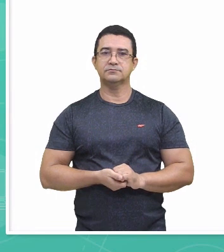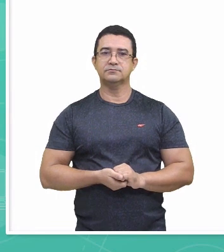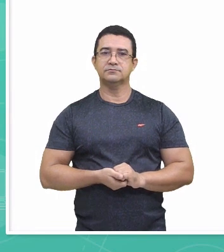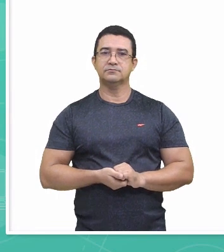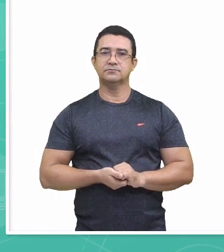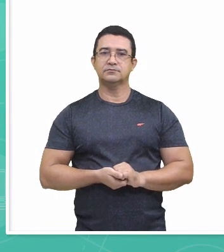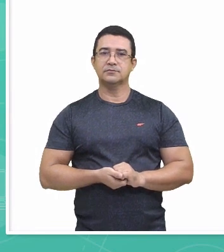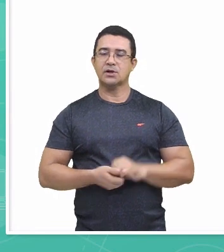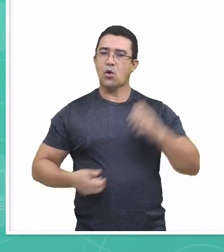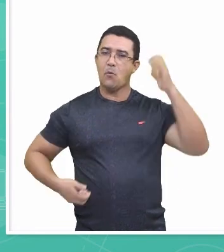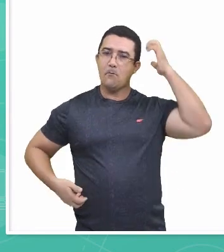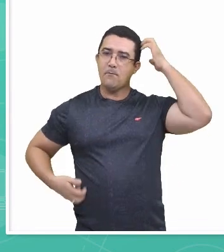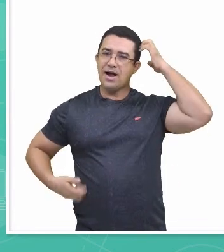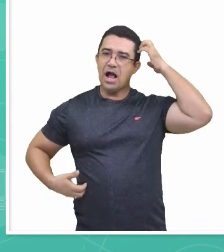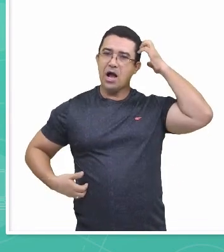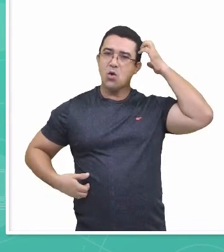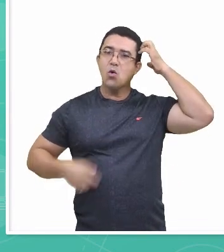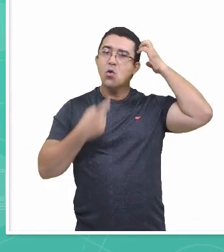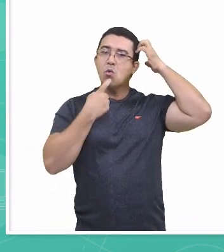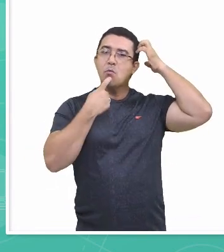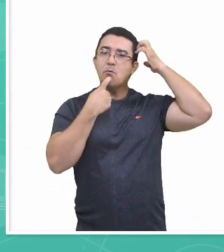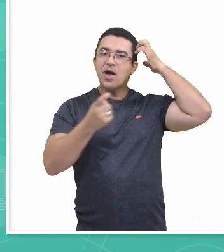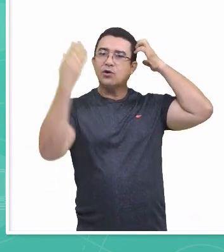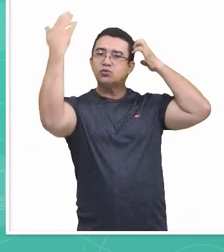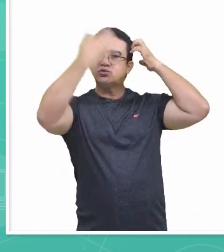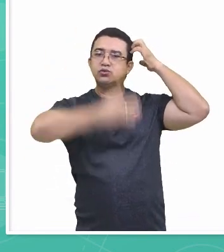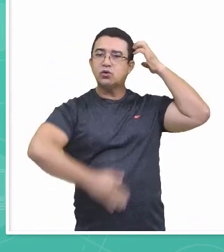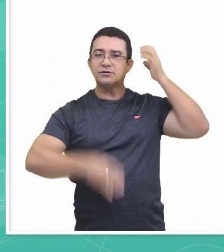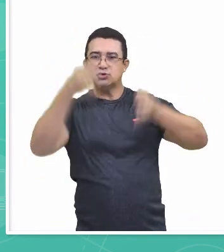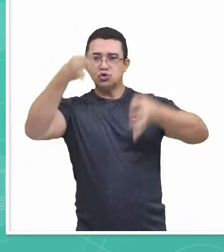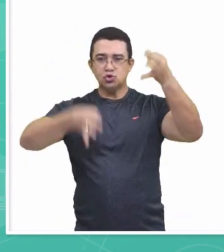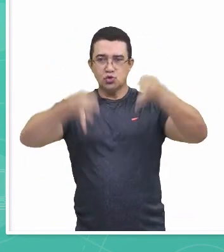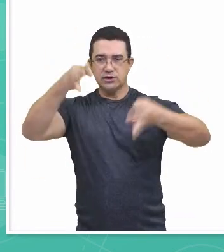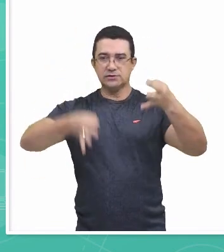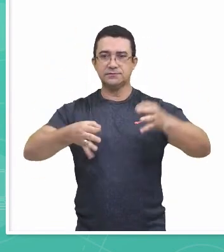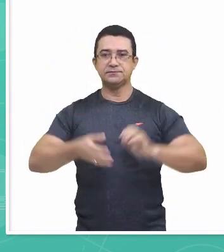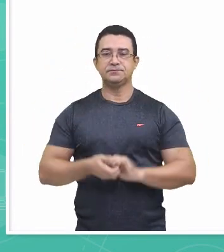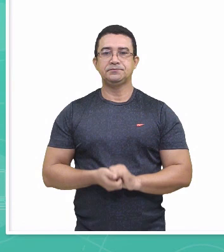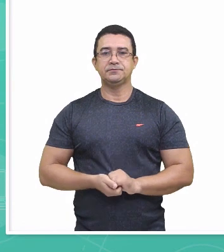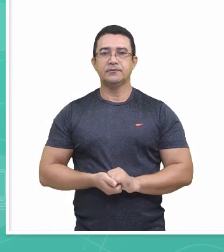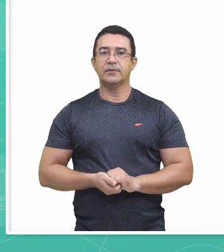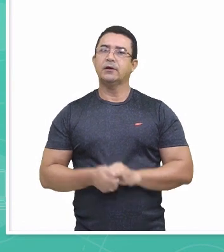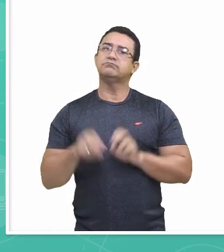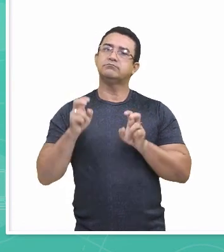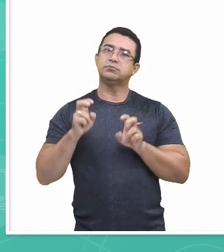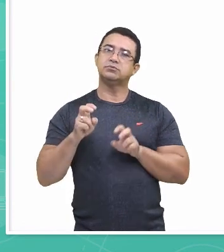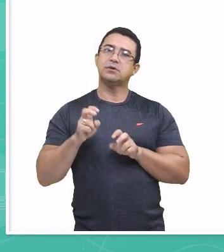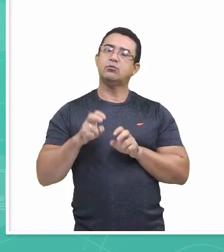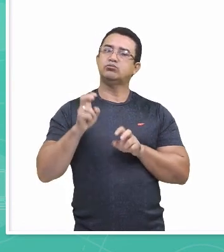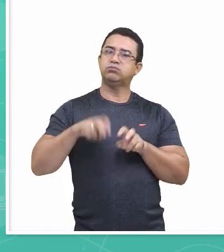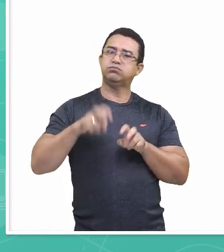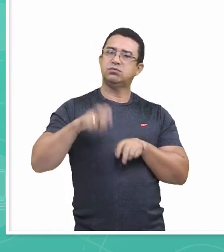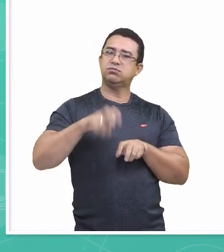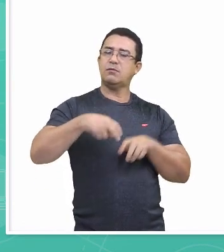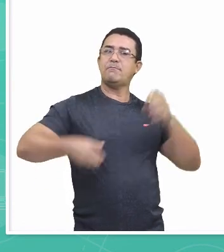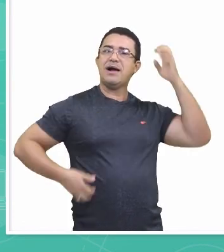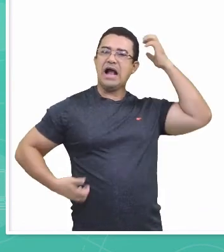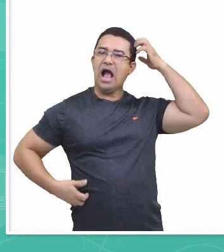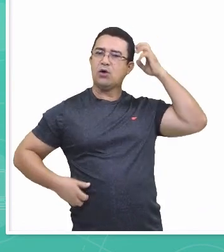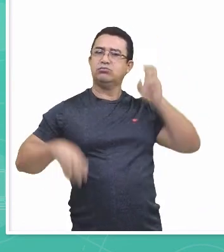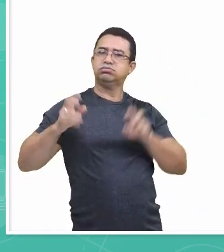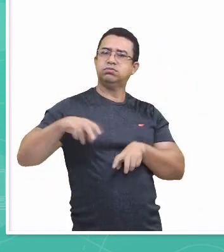o macaco perante o juiz de direito. Andava um bando de macacos em